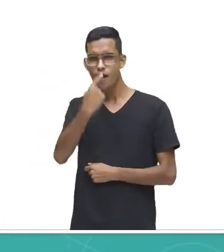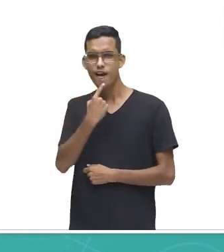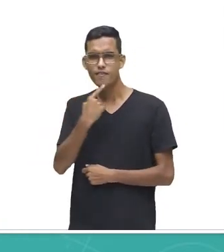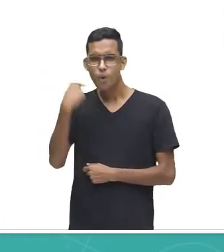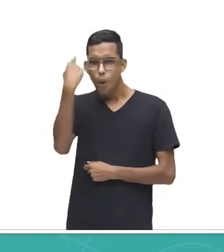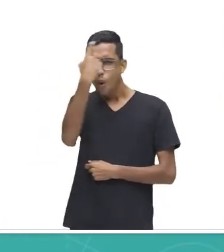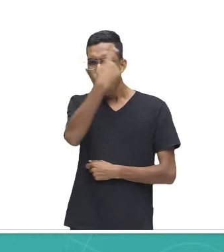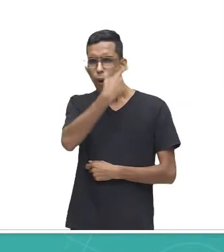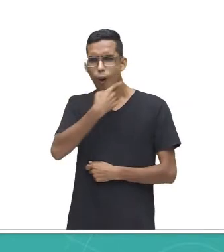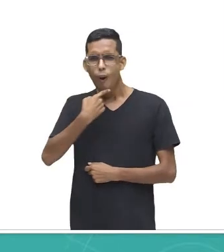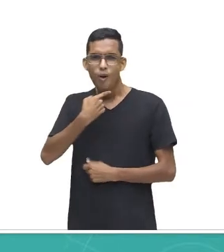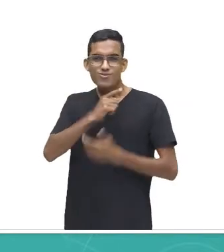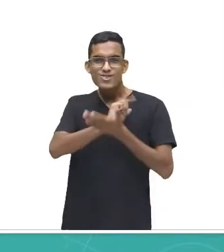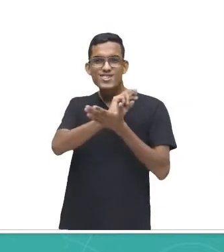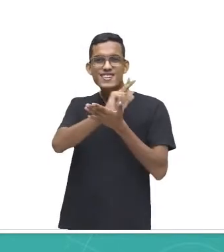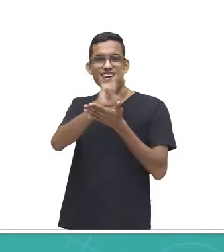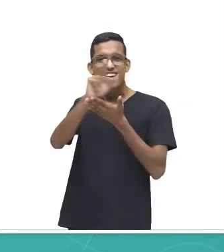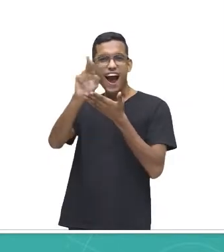né?